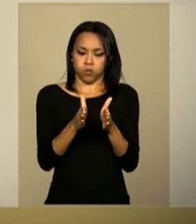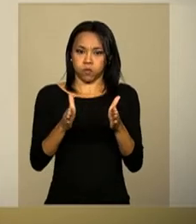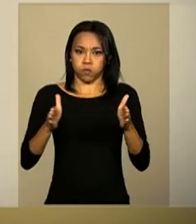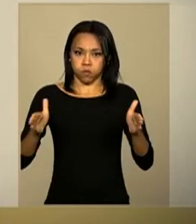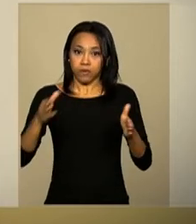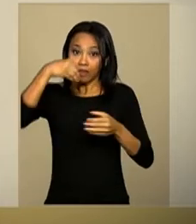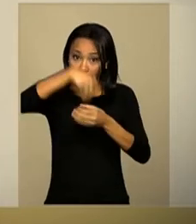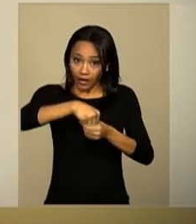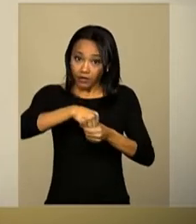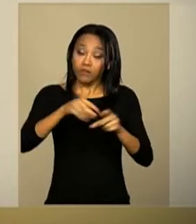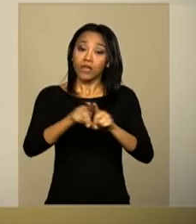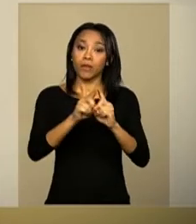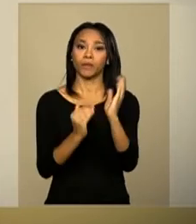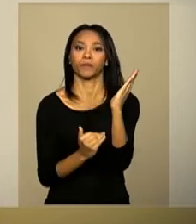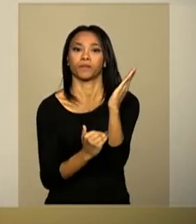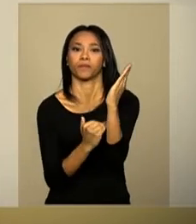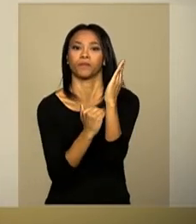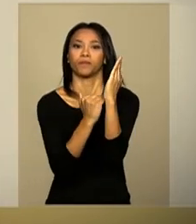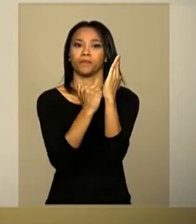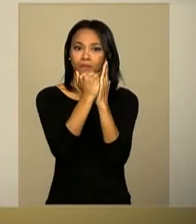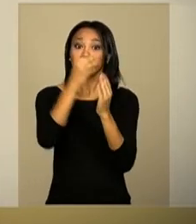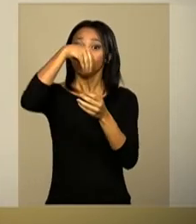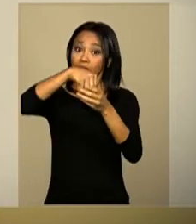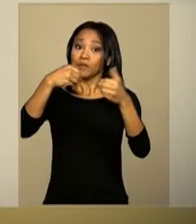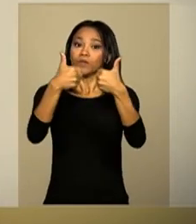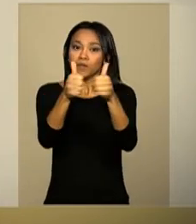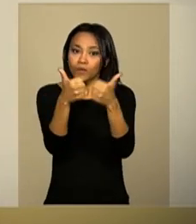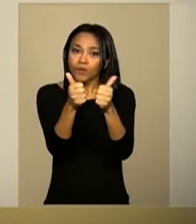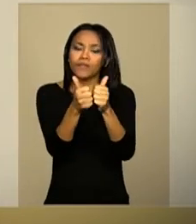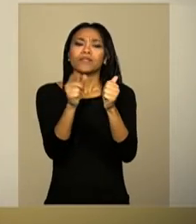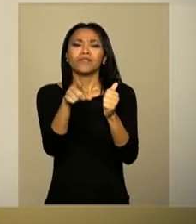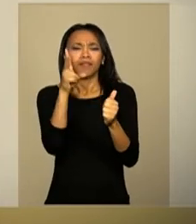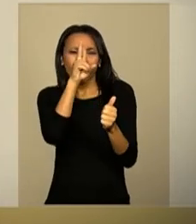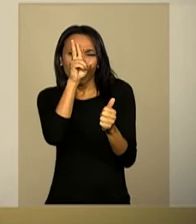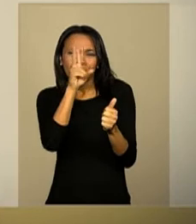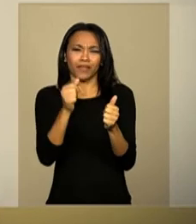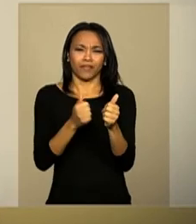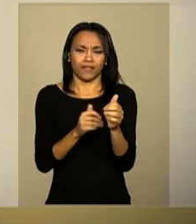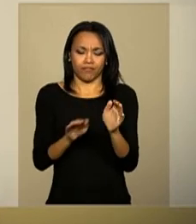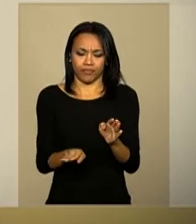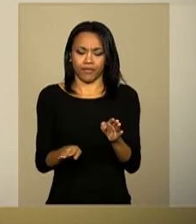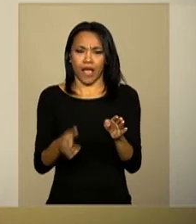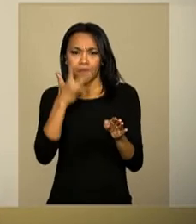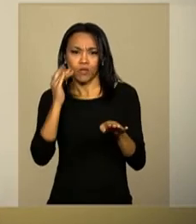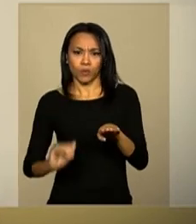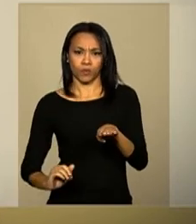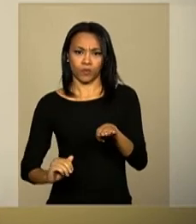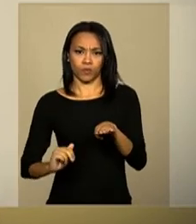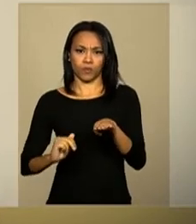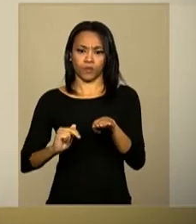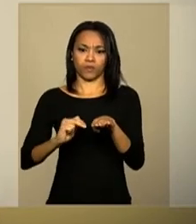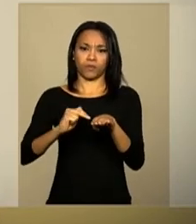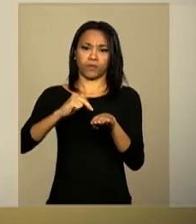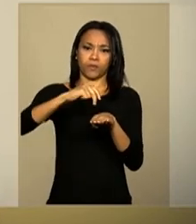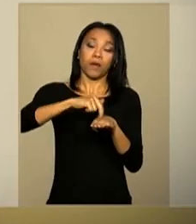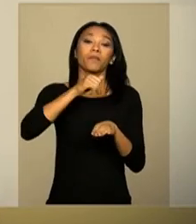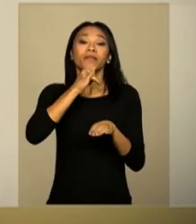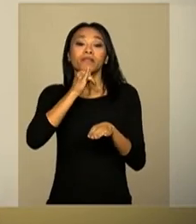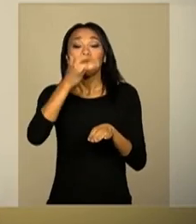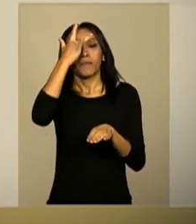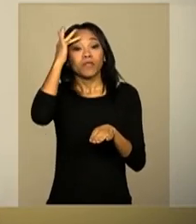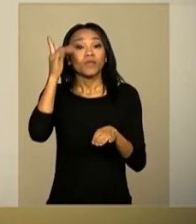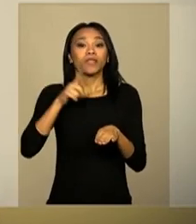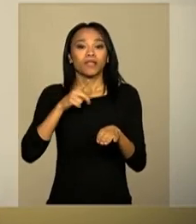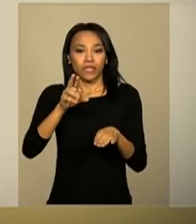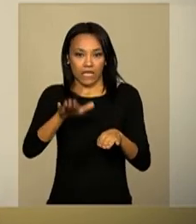mais amplos e elevadores aqueles elevadores o Max que descem lá na calçada e permitem por exemplo que